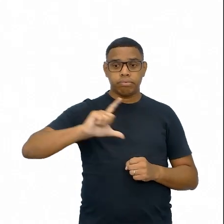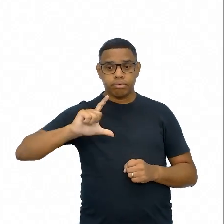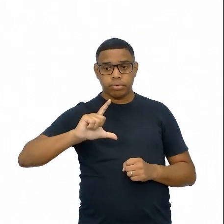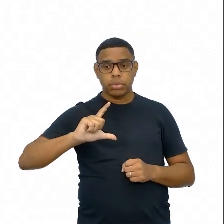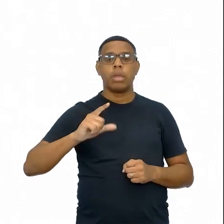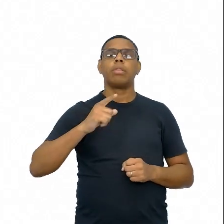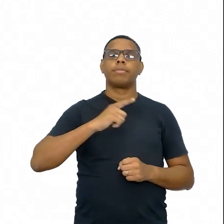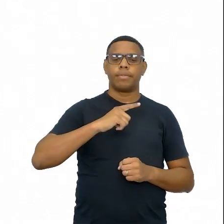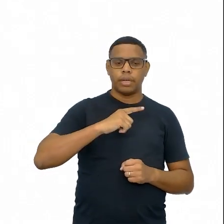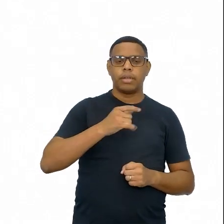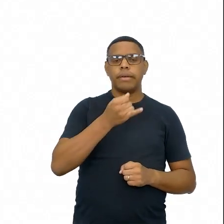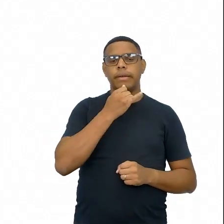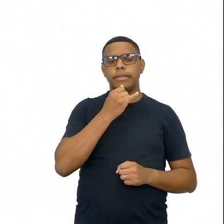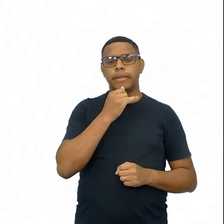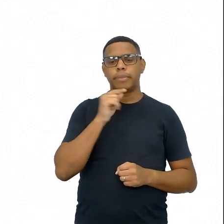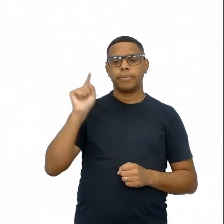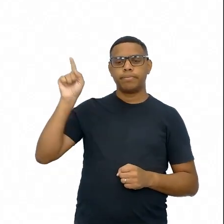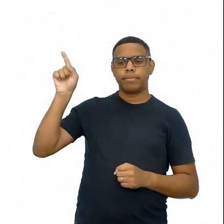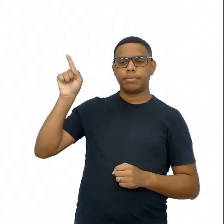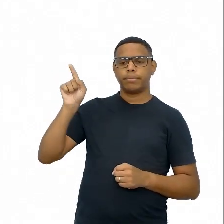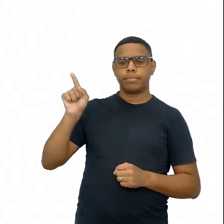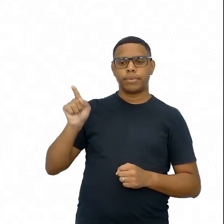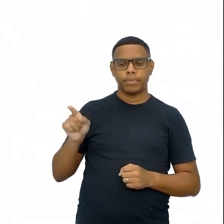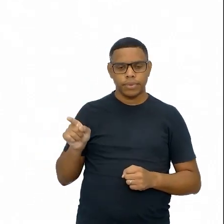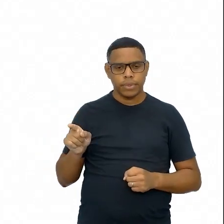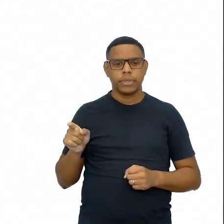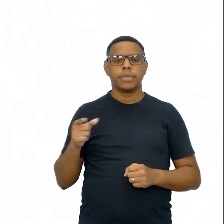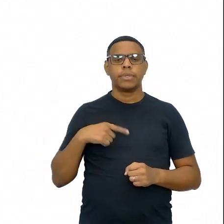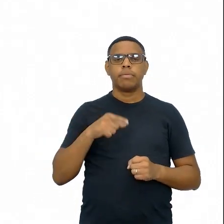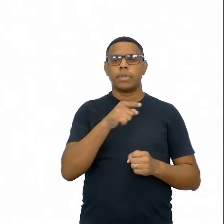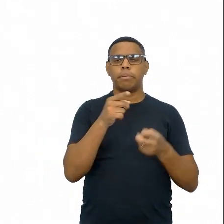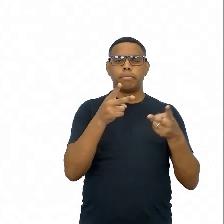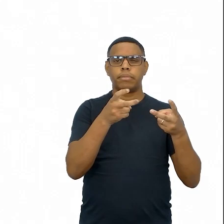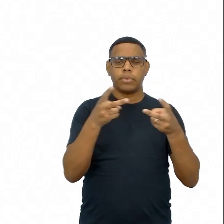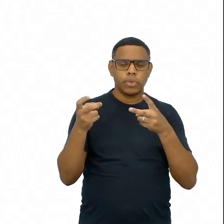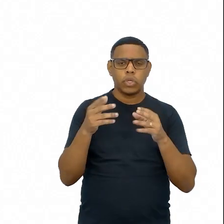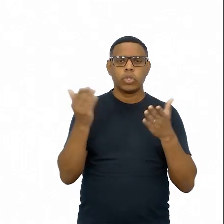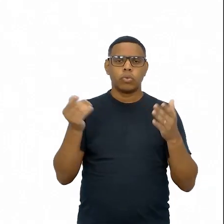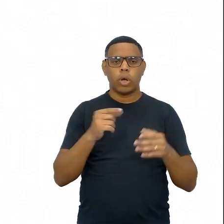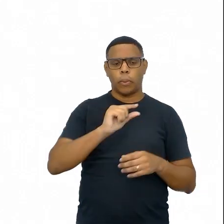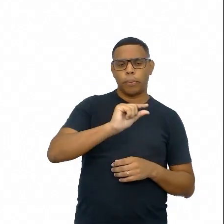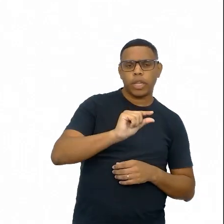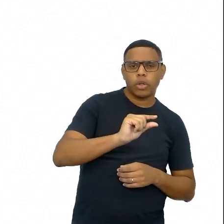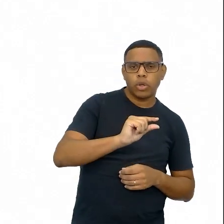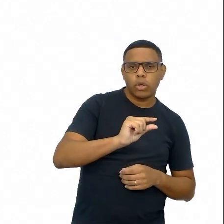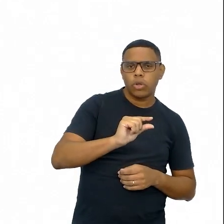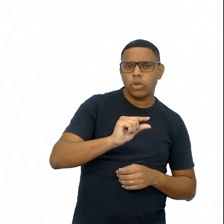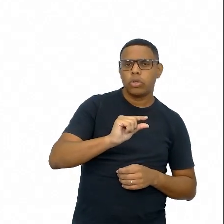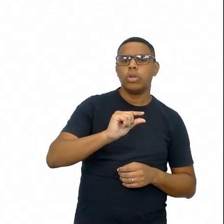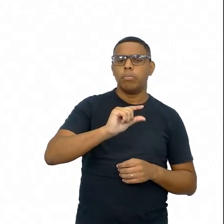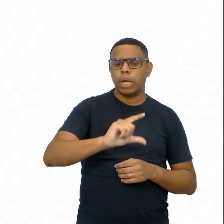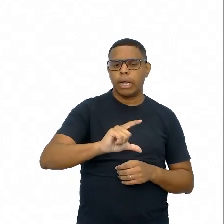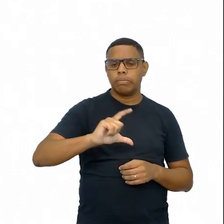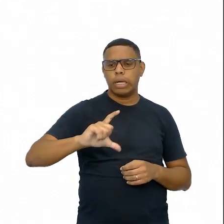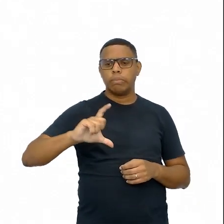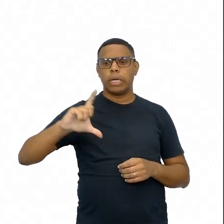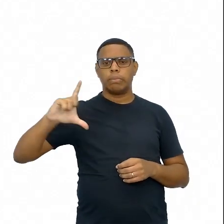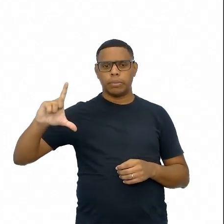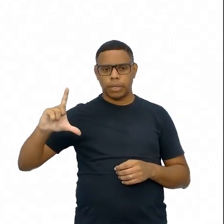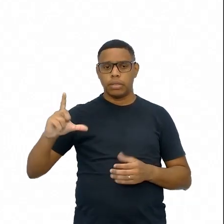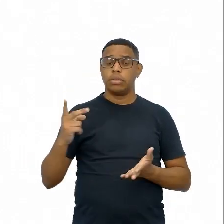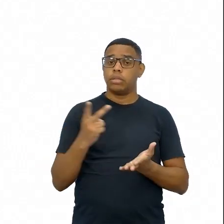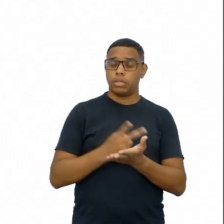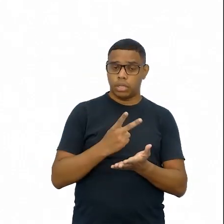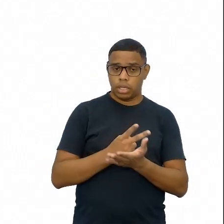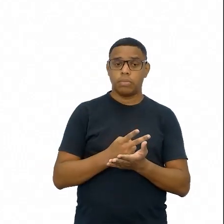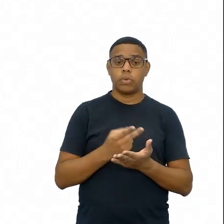vários exemplos, escrevendo na lousa, né, identifique o menor número da sequência, recorrendo sempre também